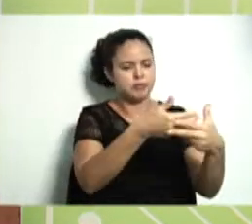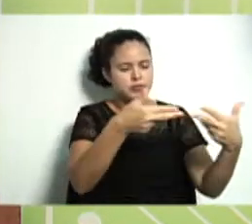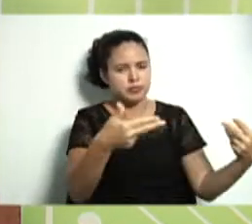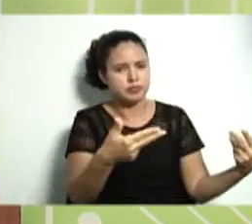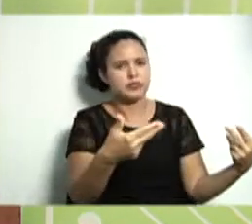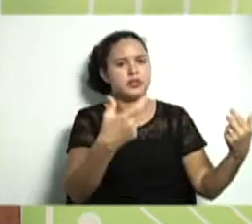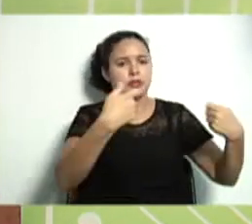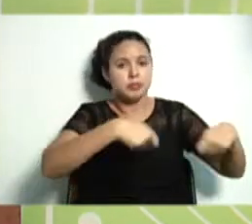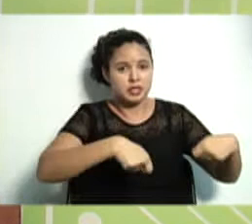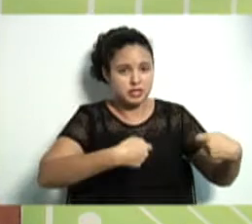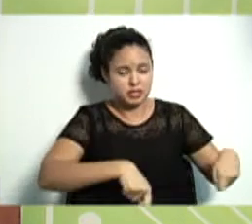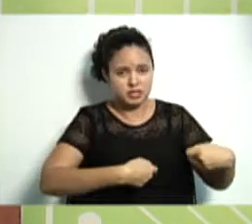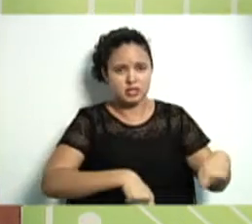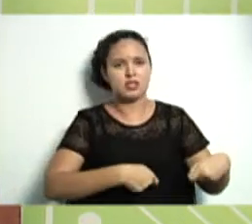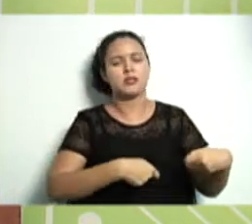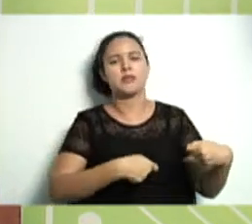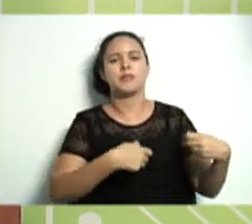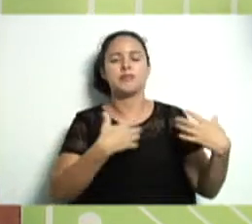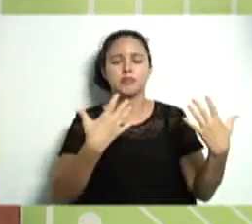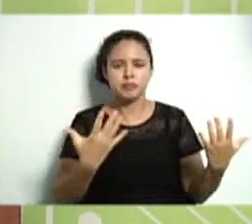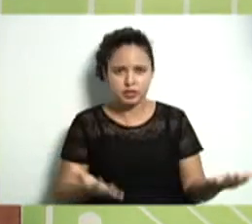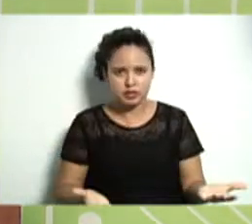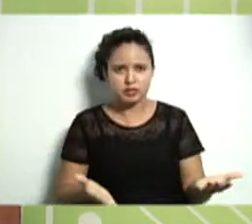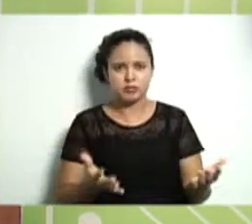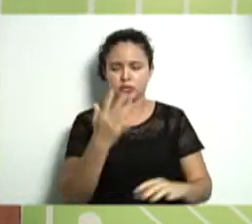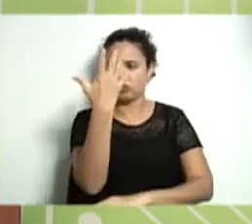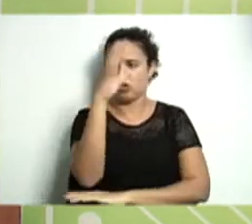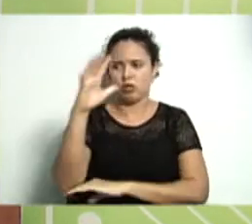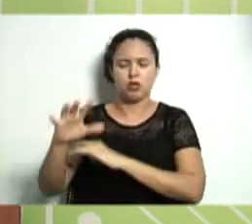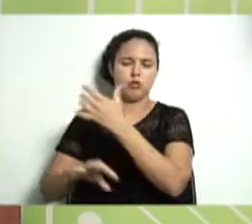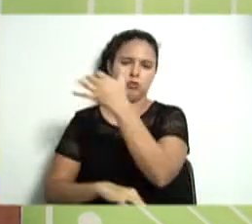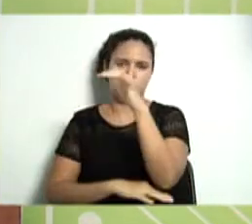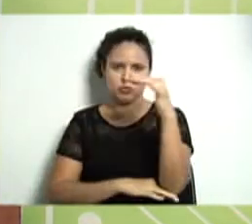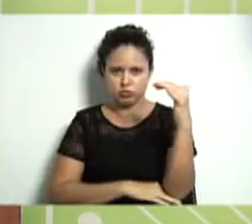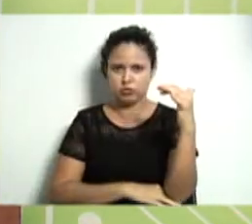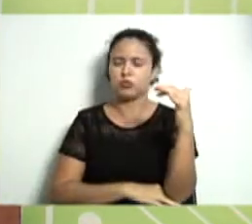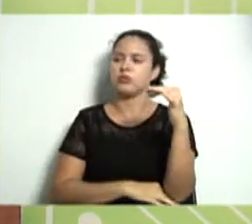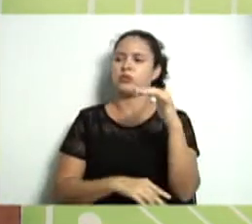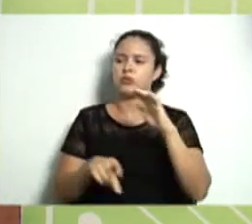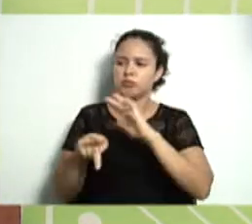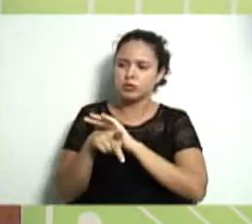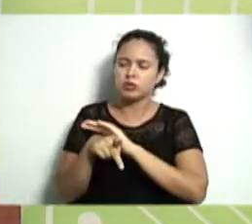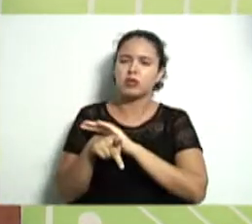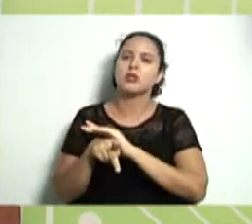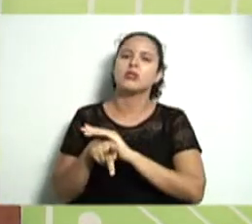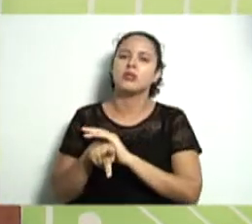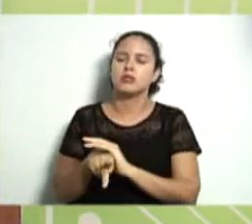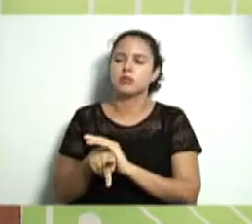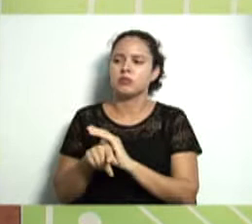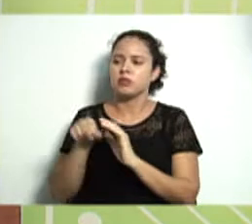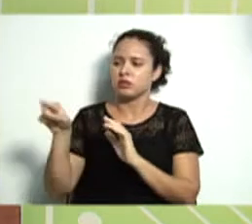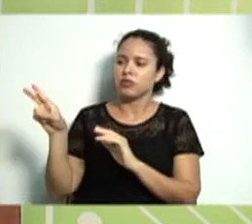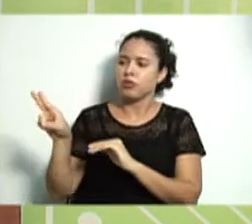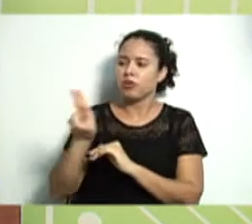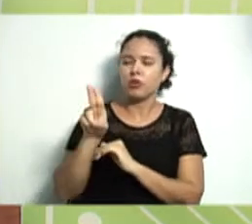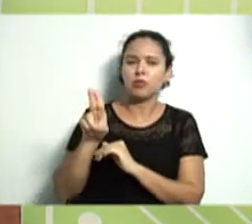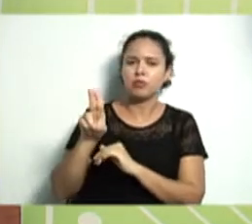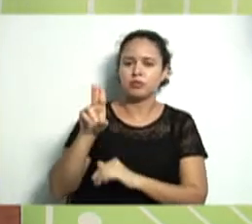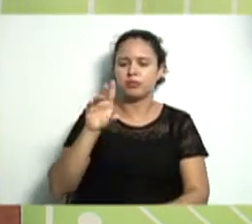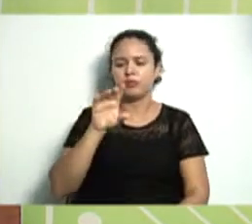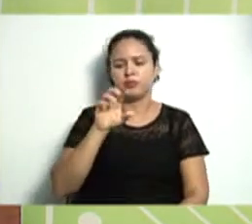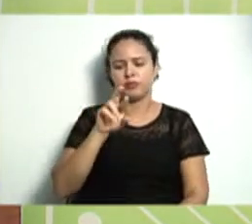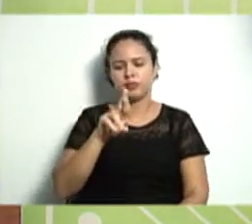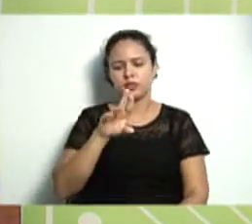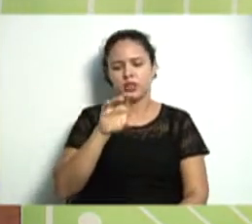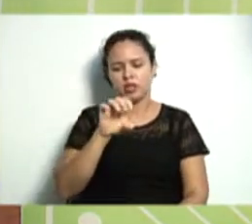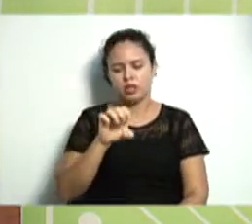necessita, e aí então os bens da natureza, os recursos da natureza, né, a natureza em si, a gente chama de